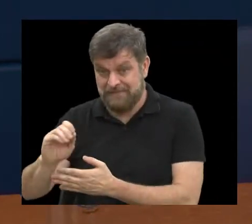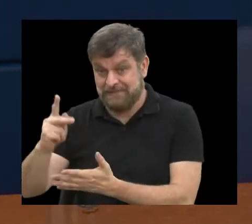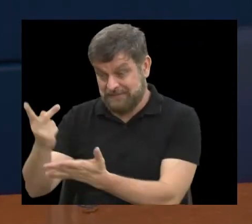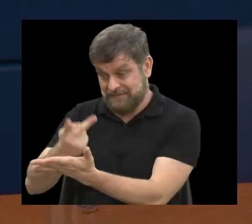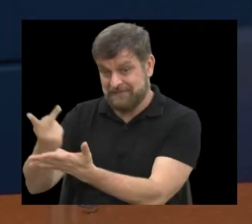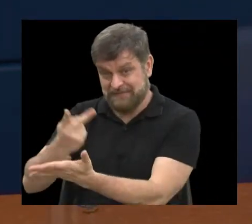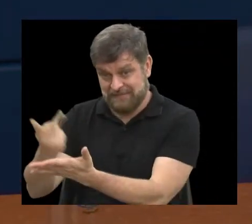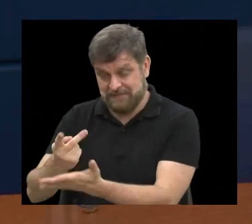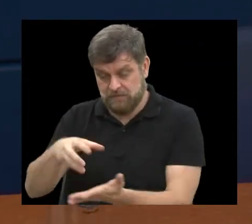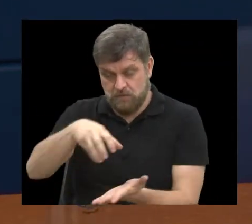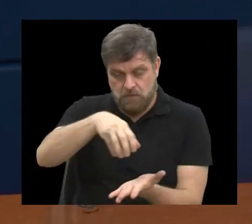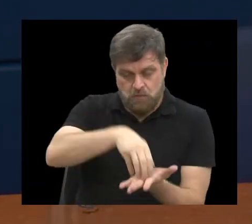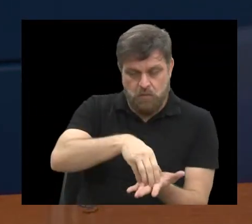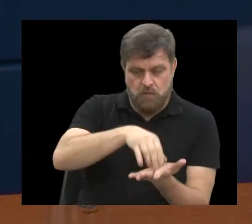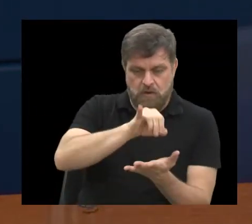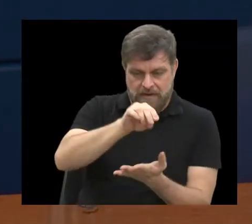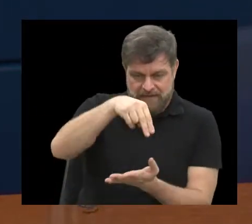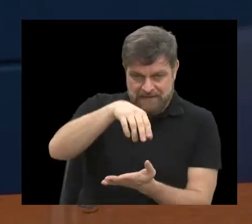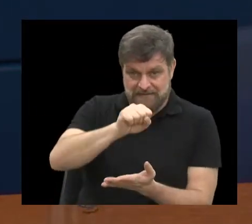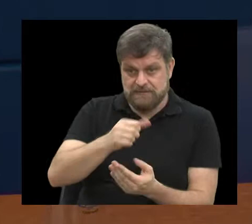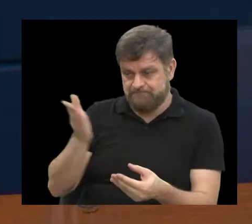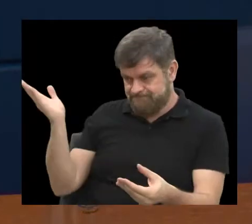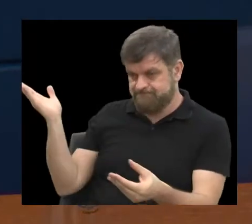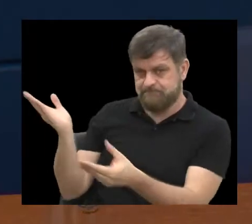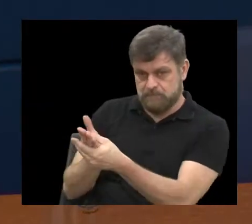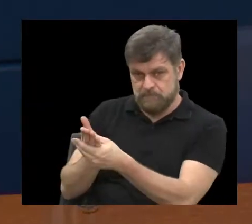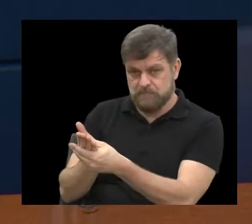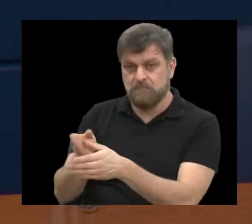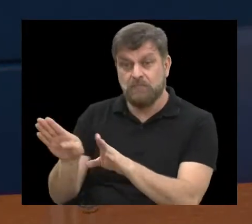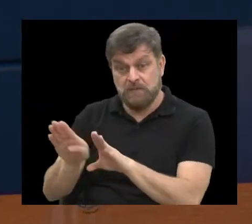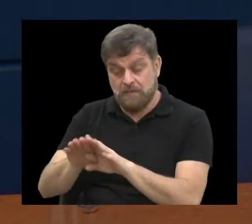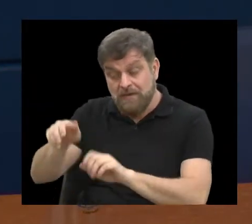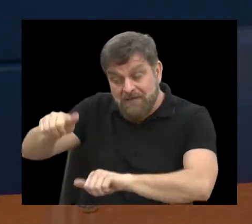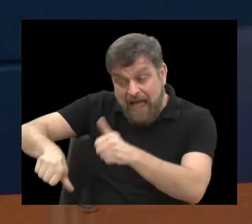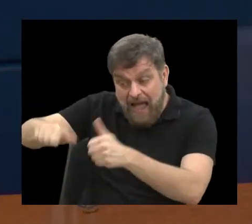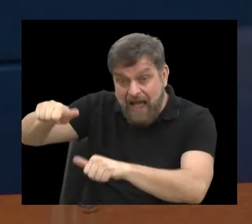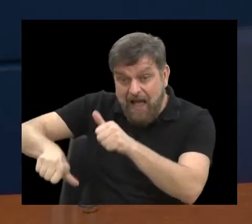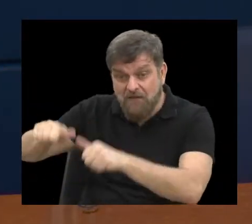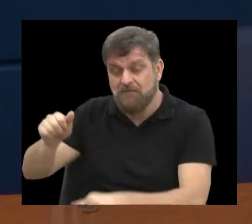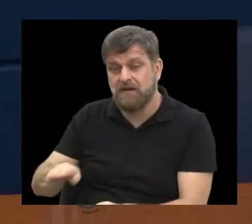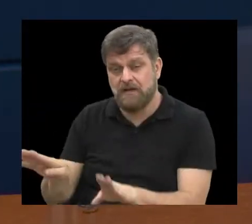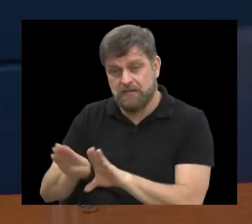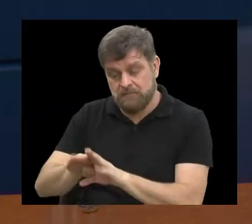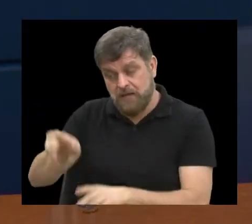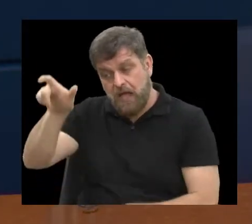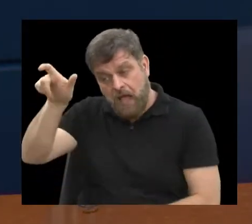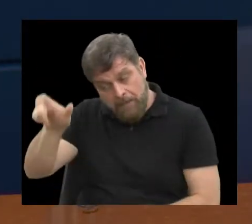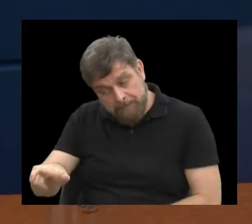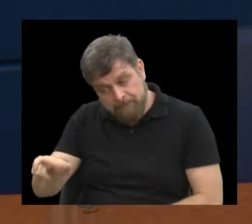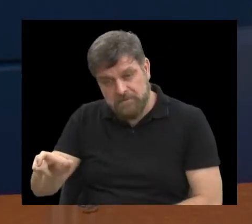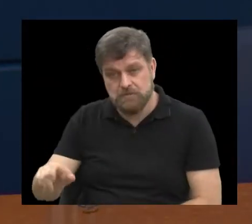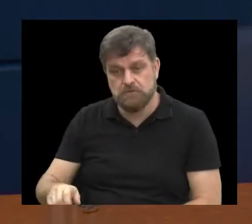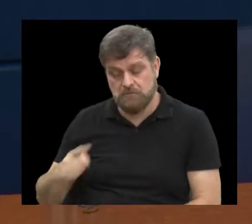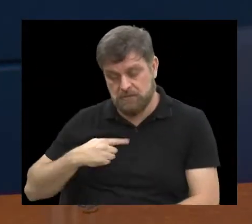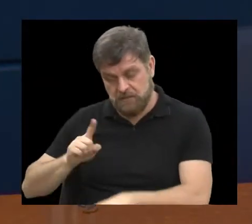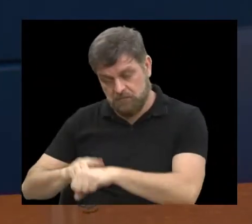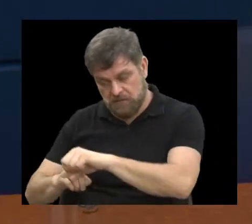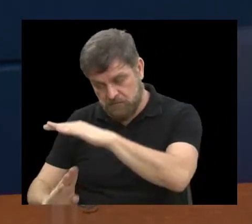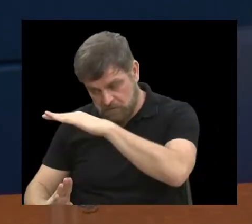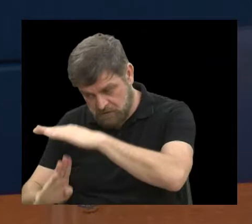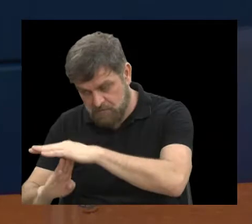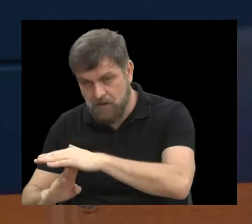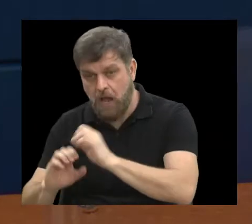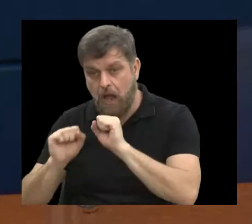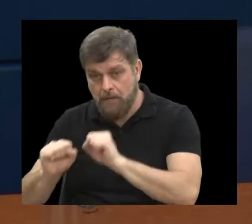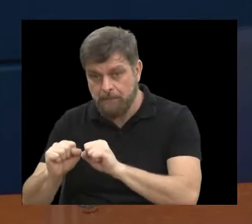o INSS vai abrir um processo de apuração. Naturalmente, a pessoa tem prazos e pode